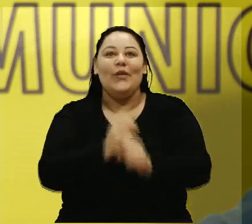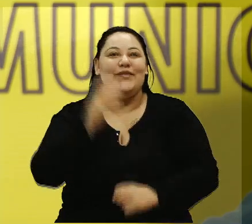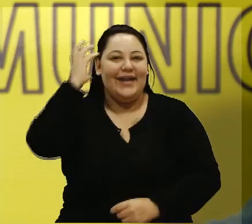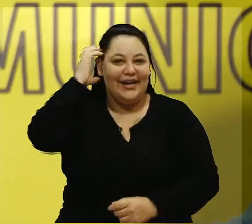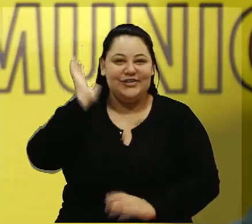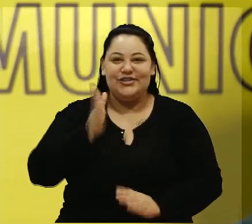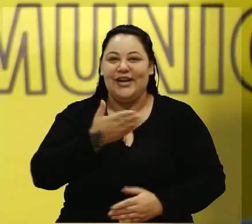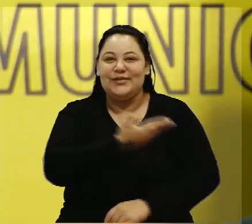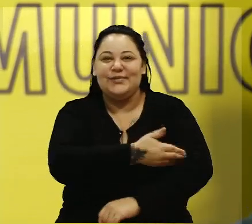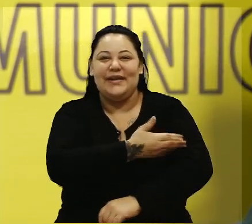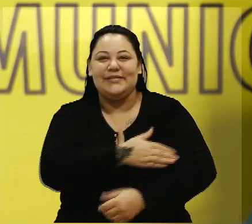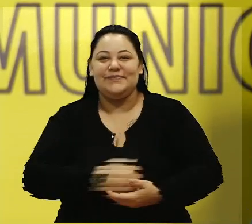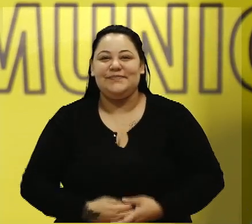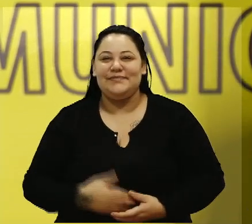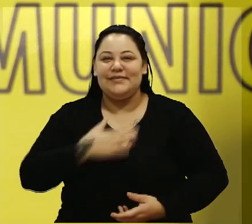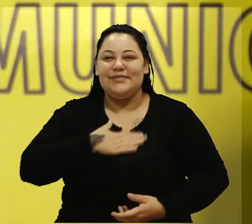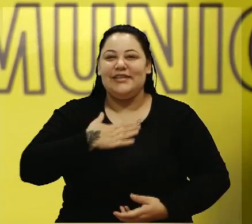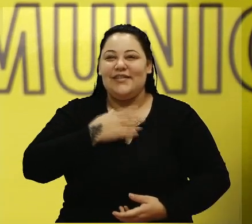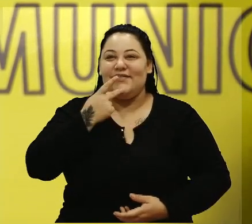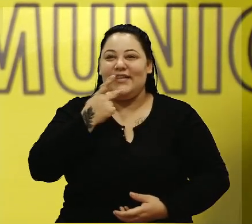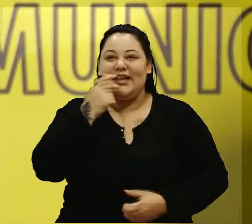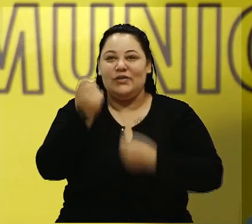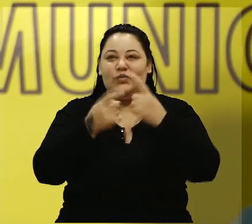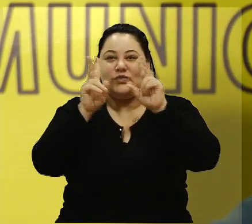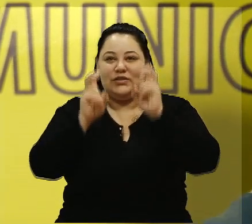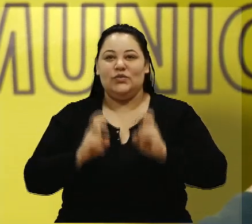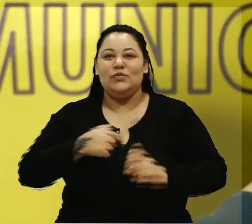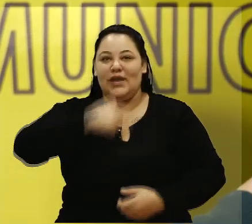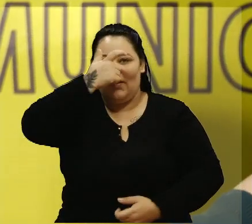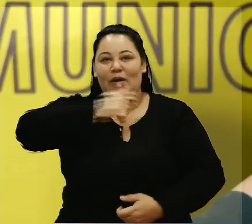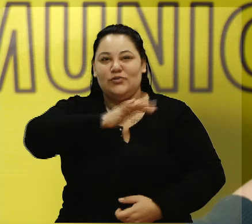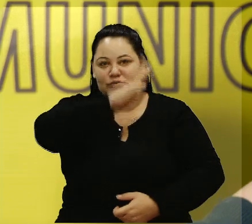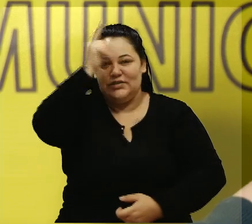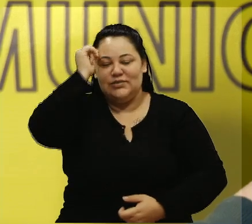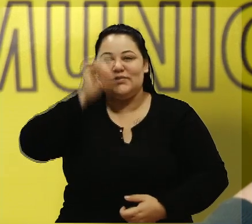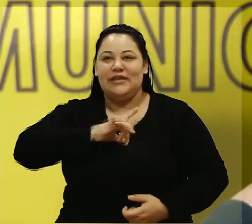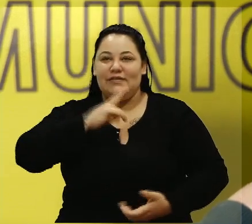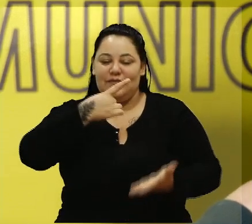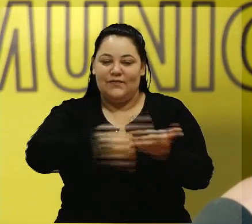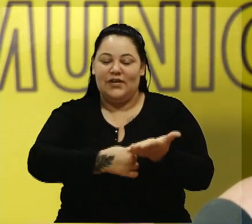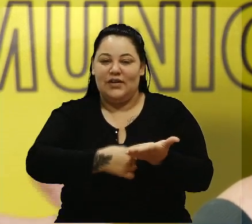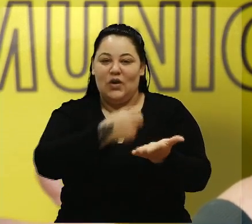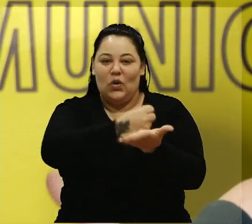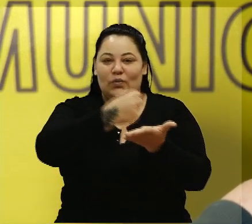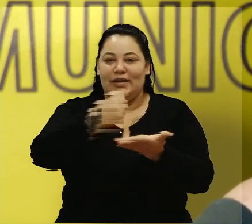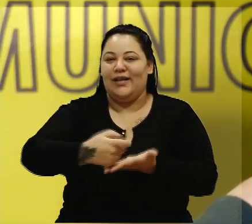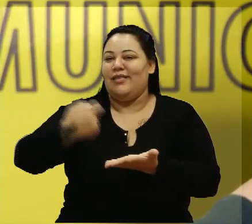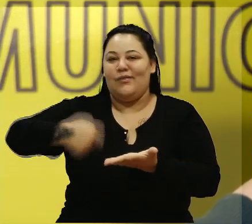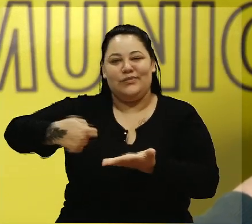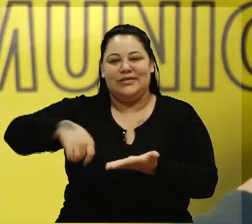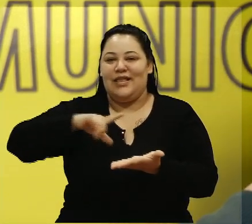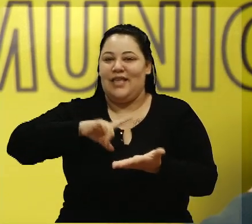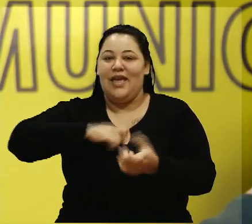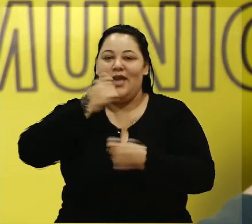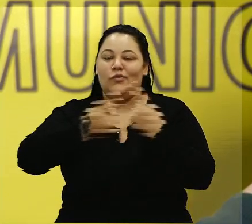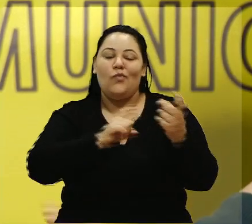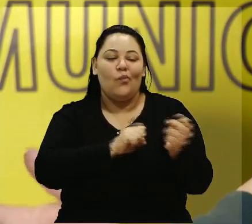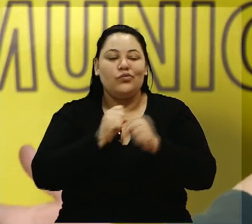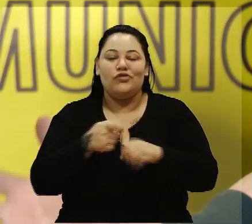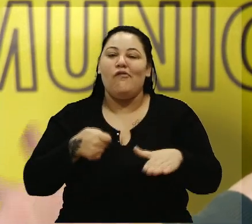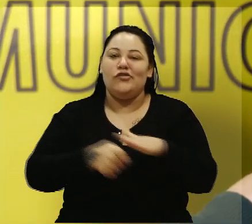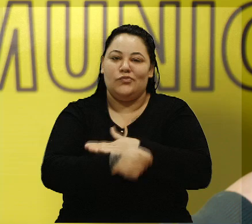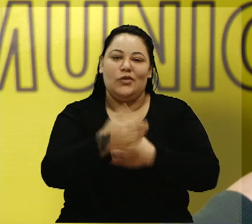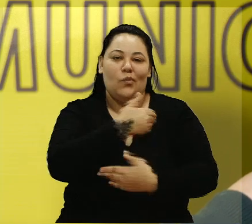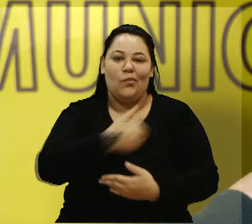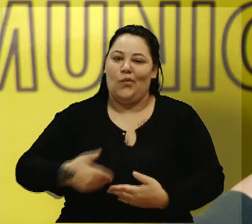falar sobre um tema que eu considero de suma importância. Acho que o município tem firmado contratos que são desnecessários e muitos desses poderiam ser investimentos públicos